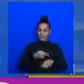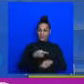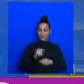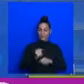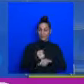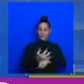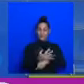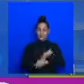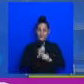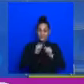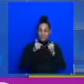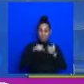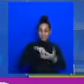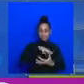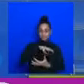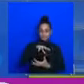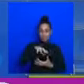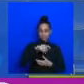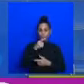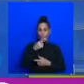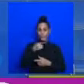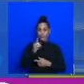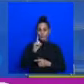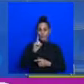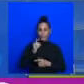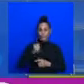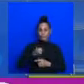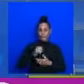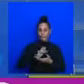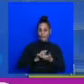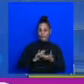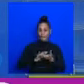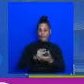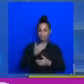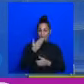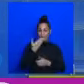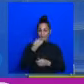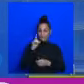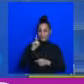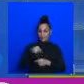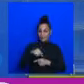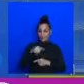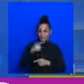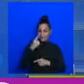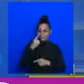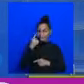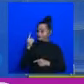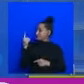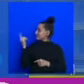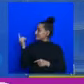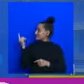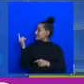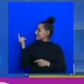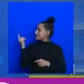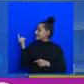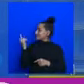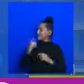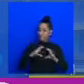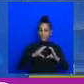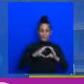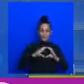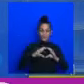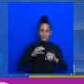agora, a emoção da sorte na velocidade do globo. 15º e último número da Loto Fácil. Vem sorte, vem sorte.